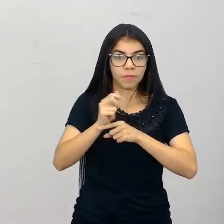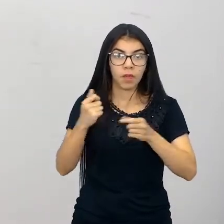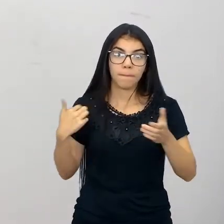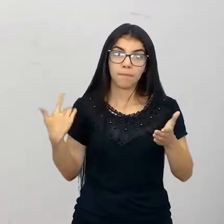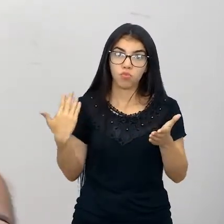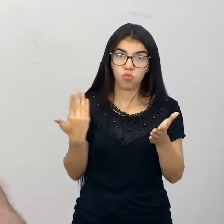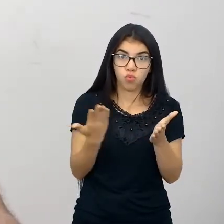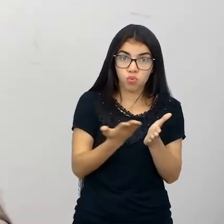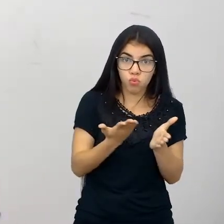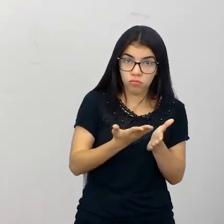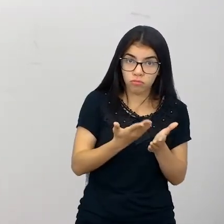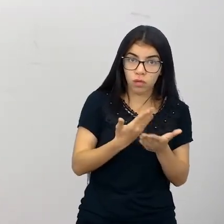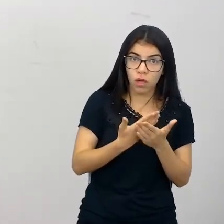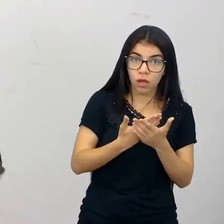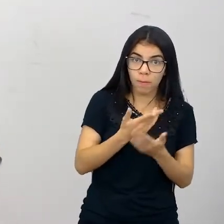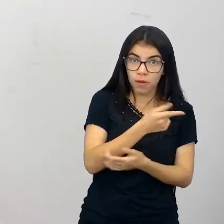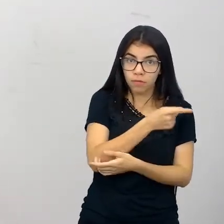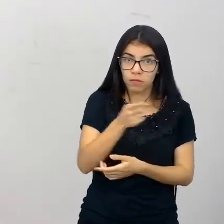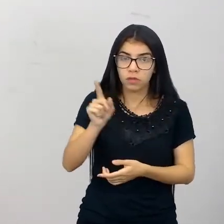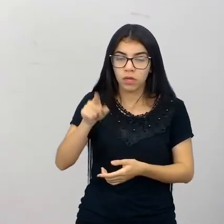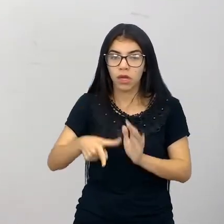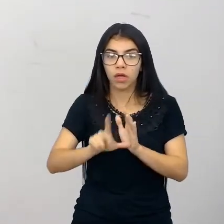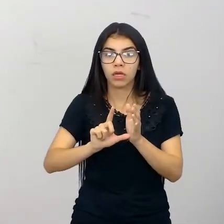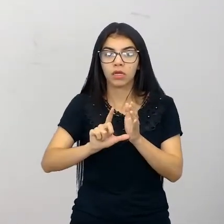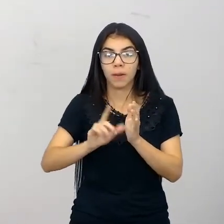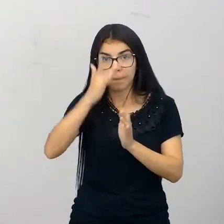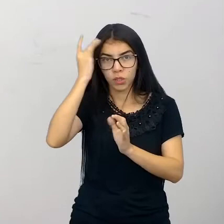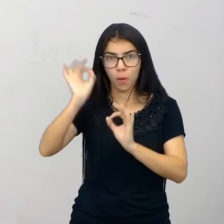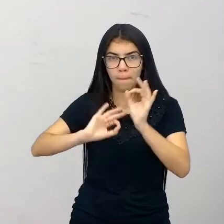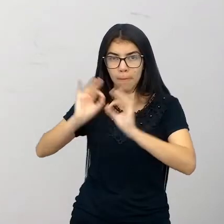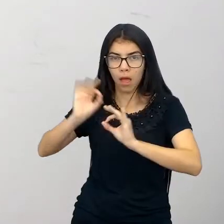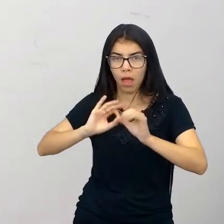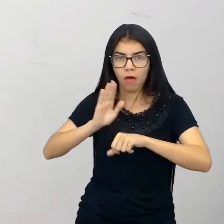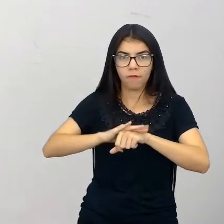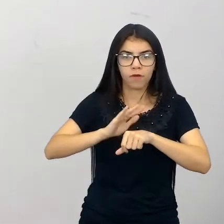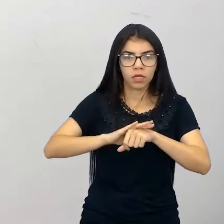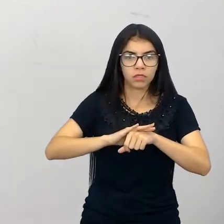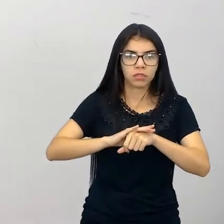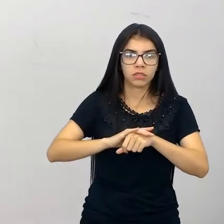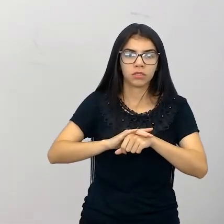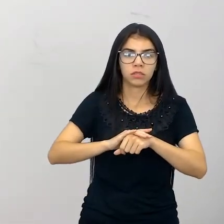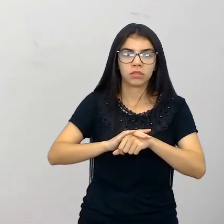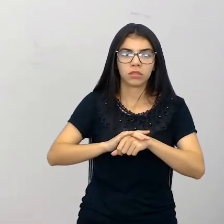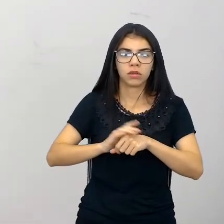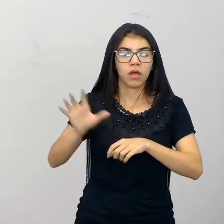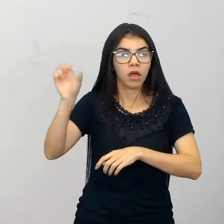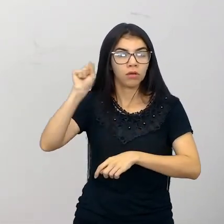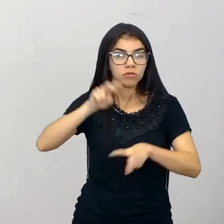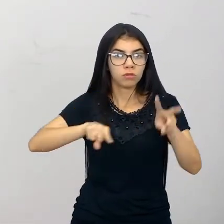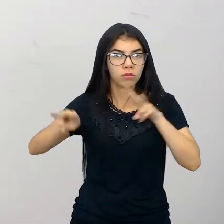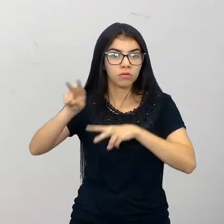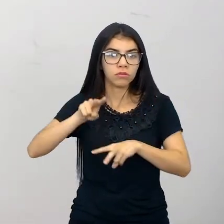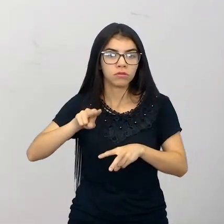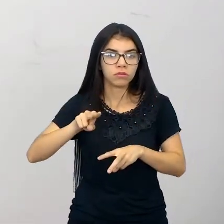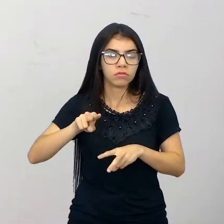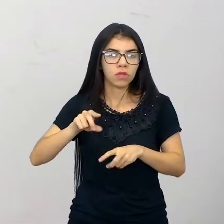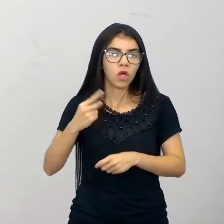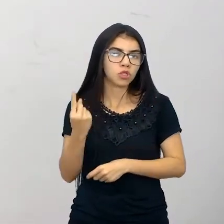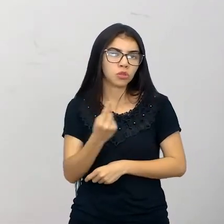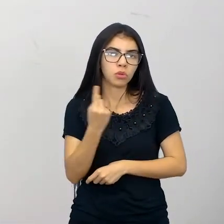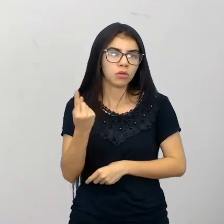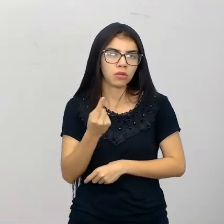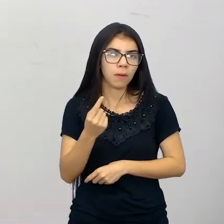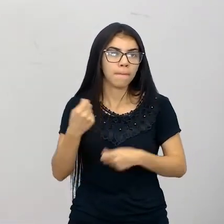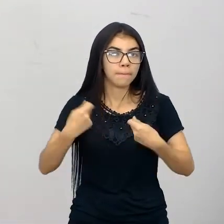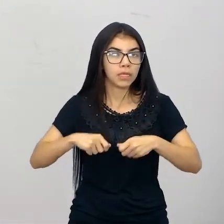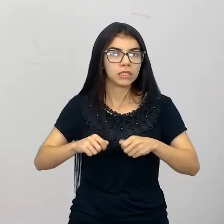monte de gente que revisou essa aula, esses slides. É muita coisa acontecendo, não dá para fazer nada no audiovisual sem a participação de muita gente.